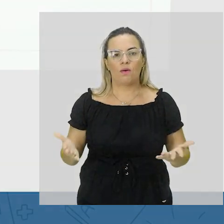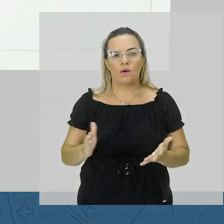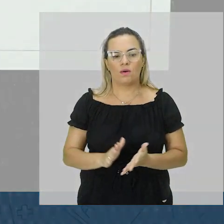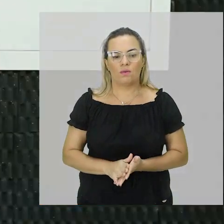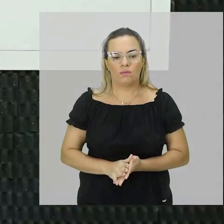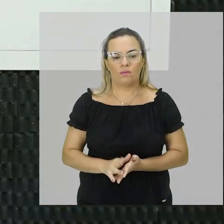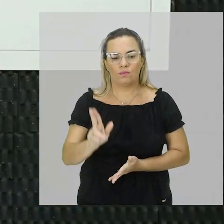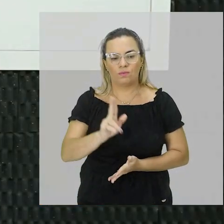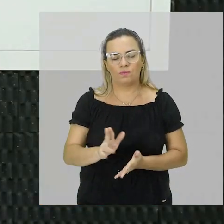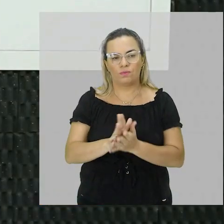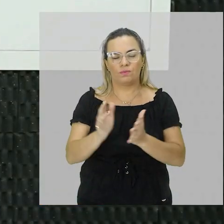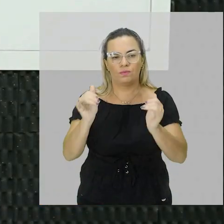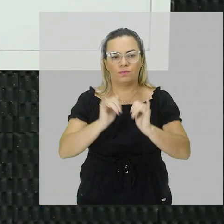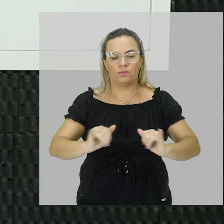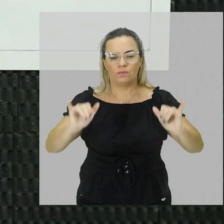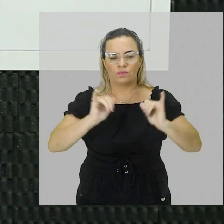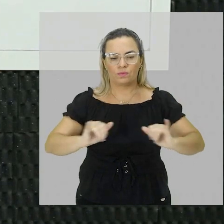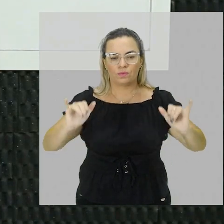informações.